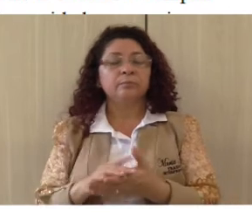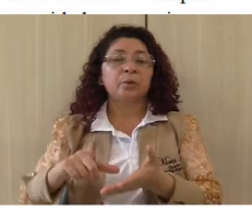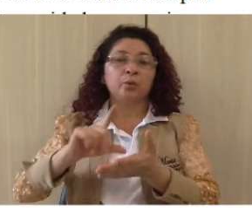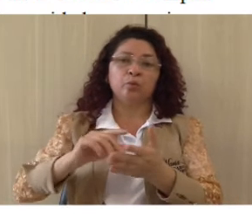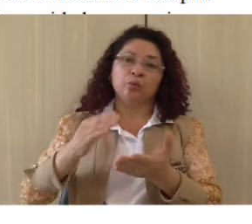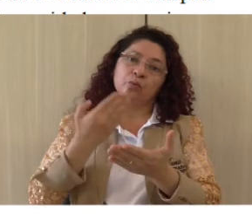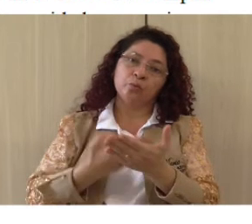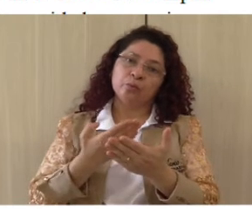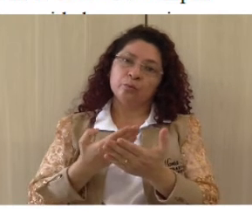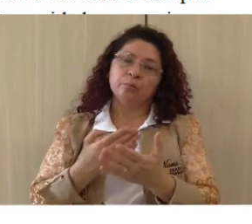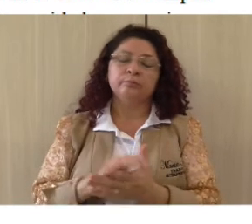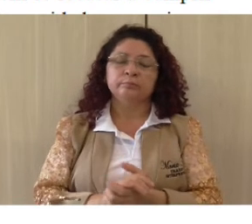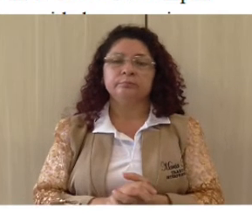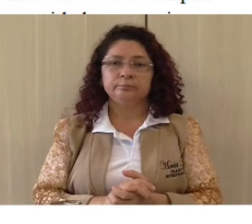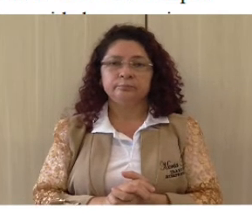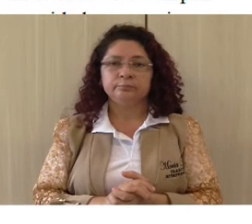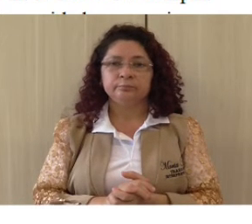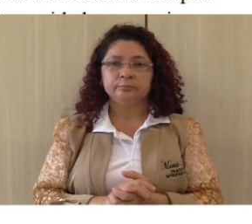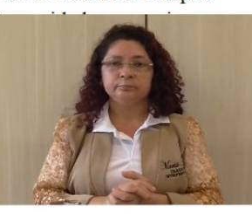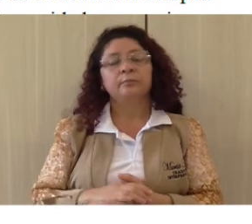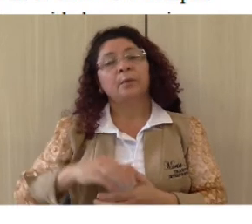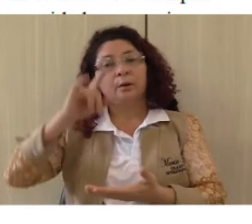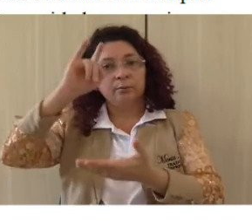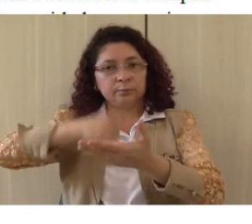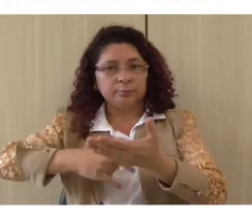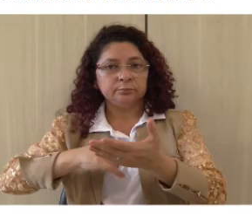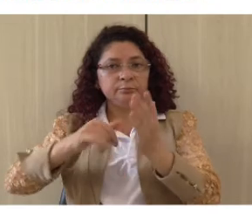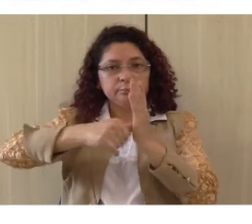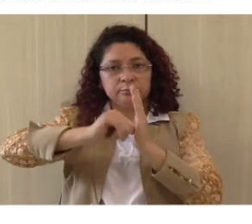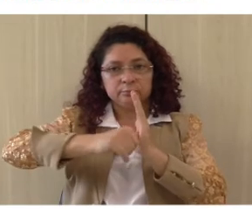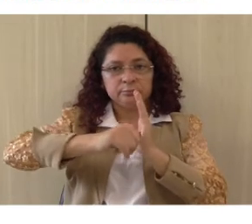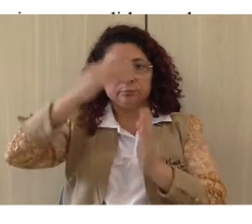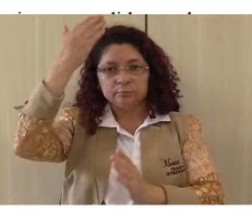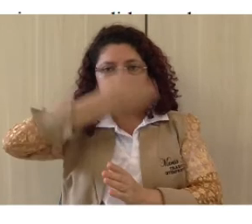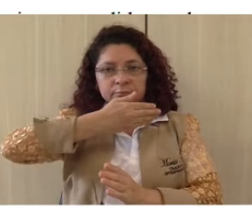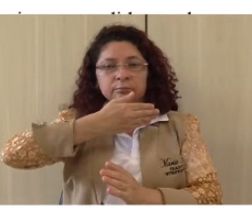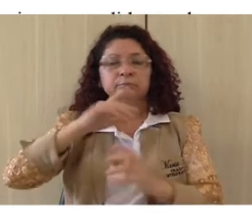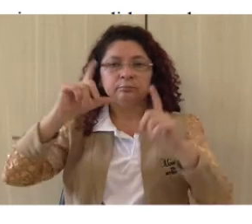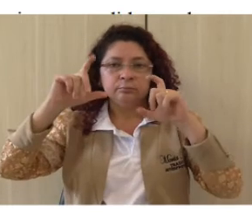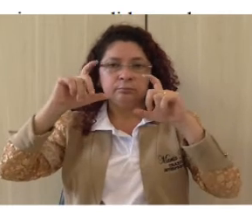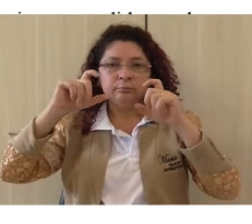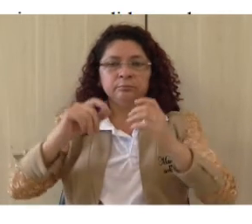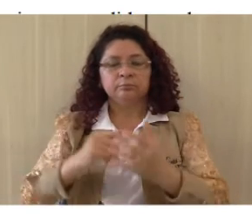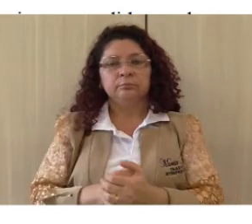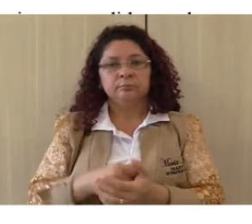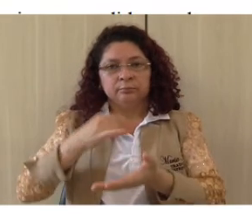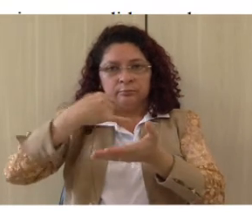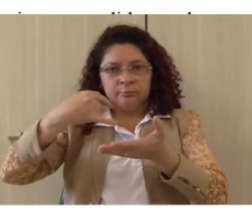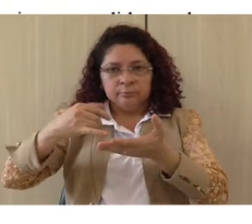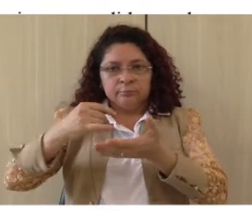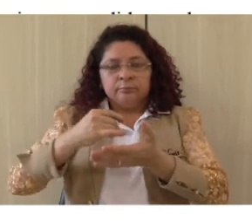do início da referida etapa, munido de documento de identificação original com foto e comprovante de